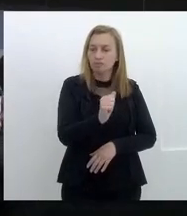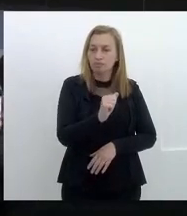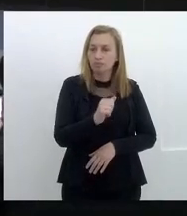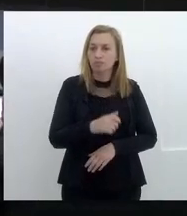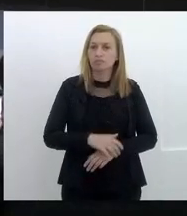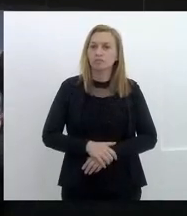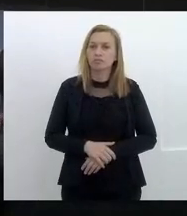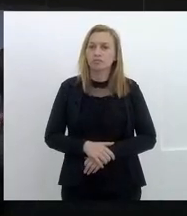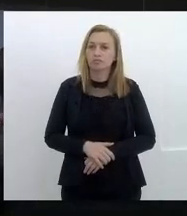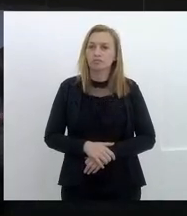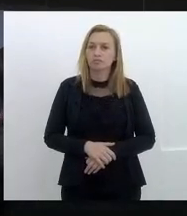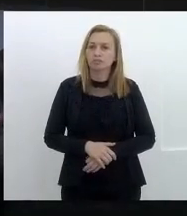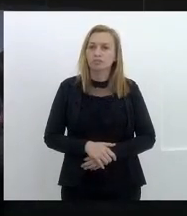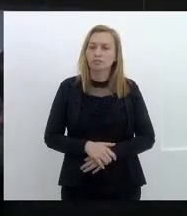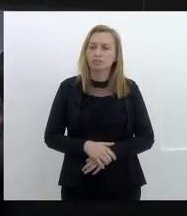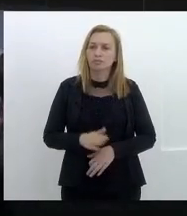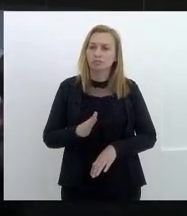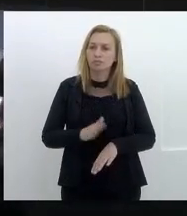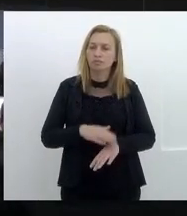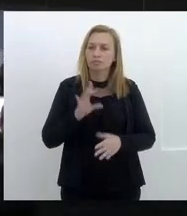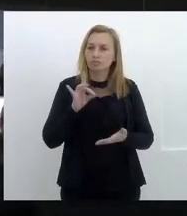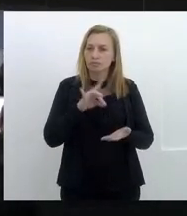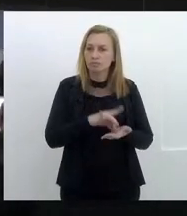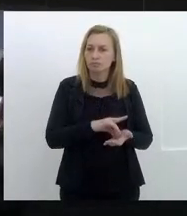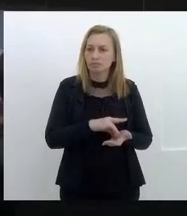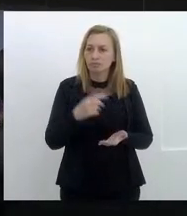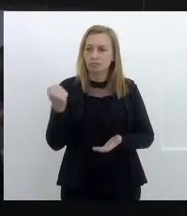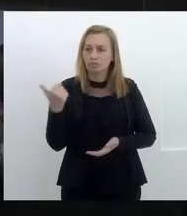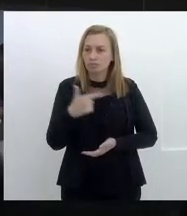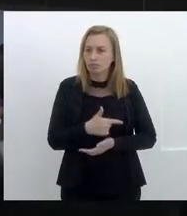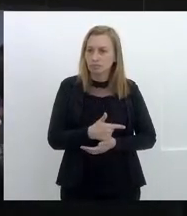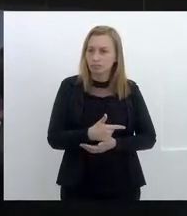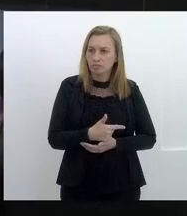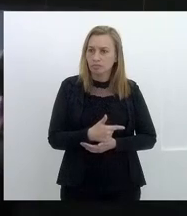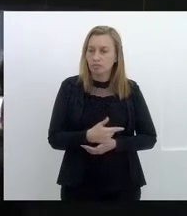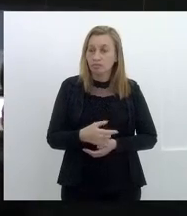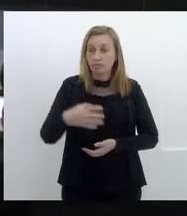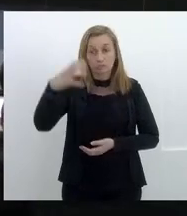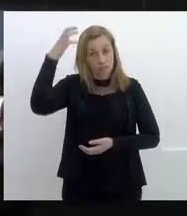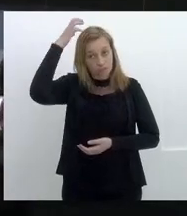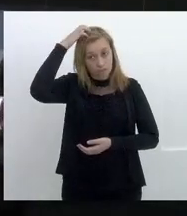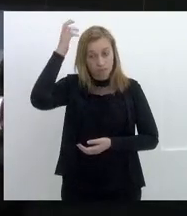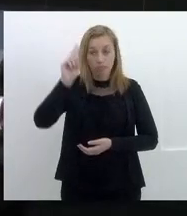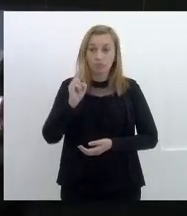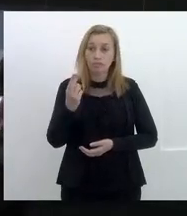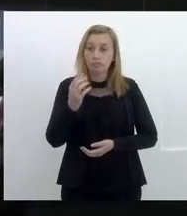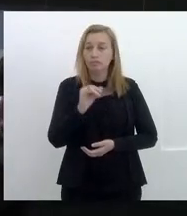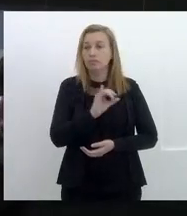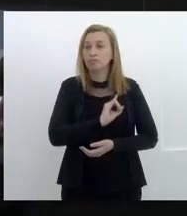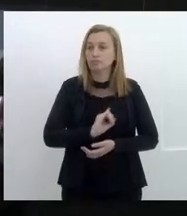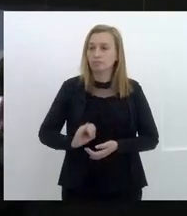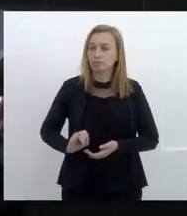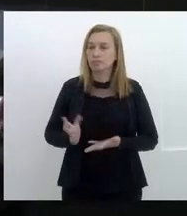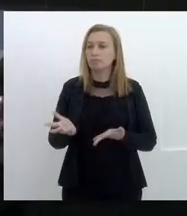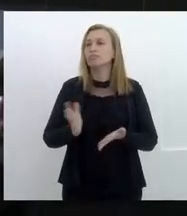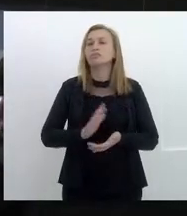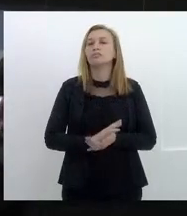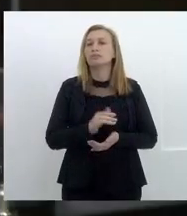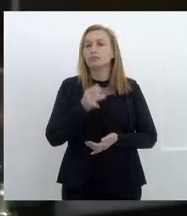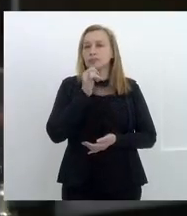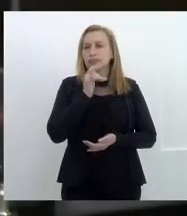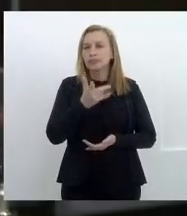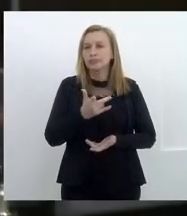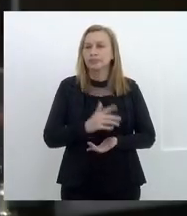ser mais realista que o rei mas monarquista critério eu vou dar um exemplo